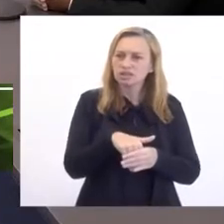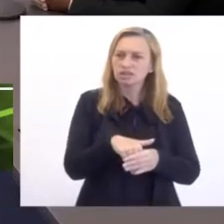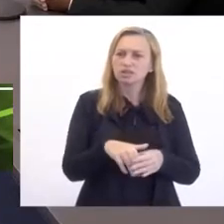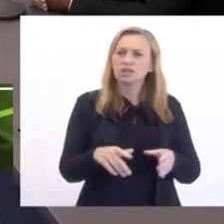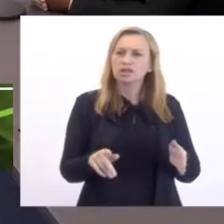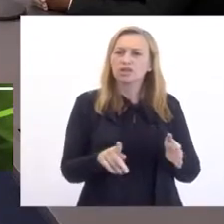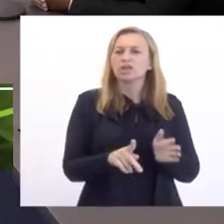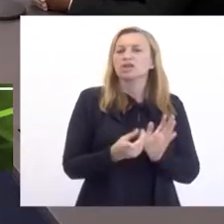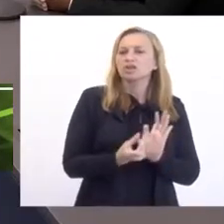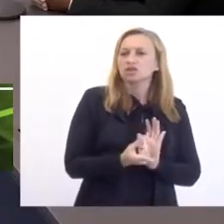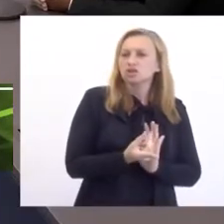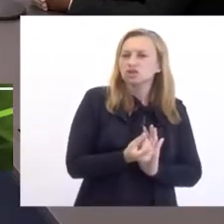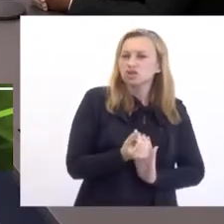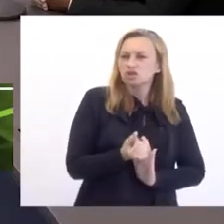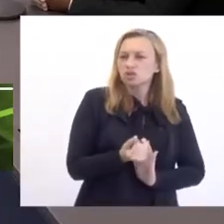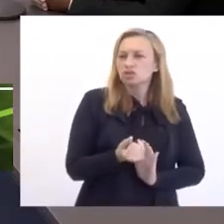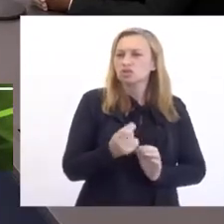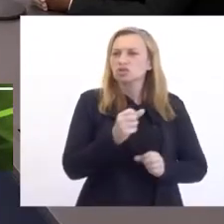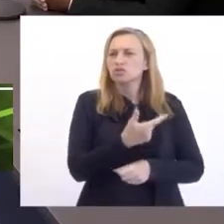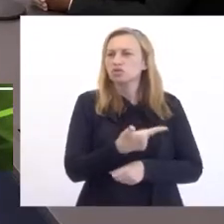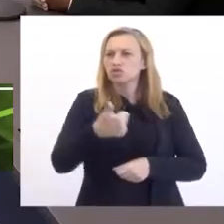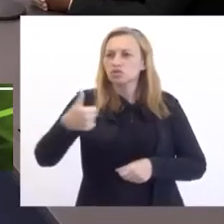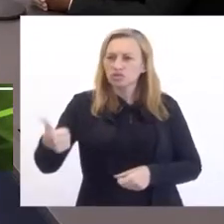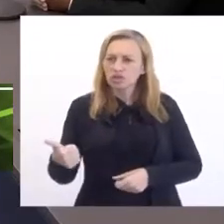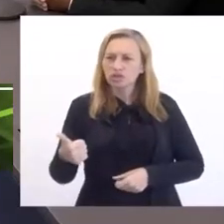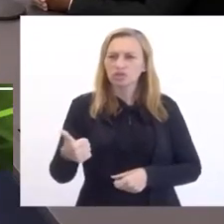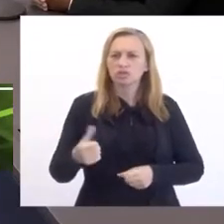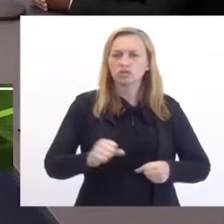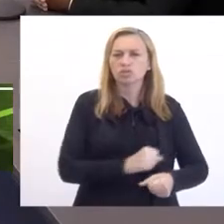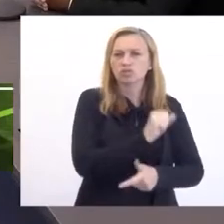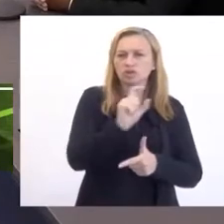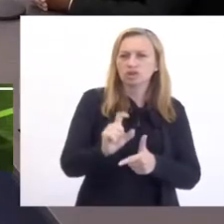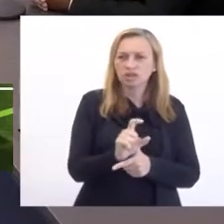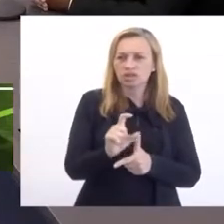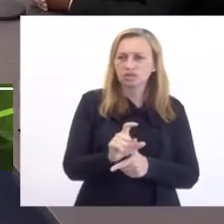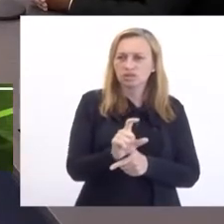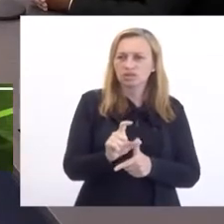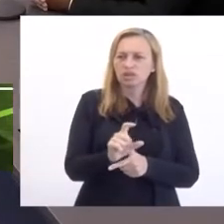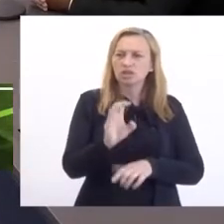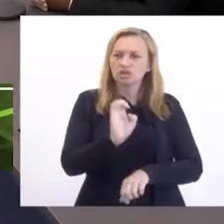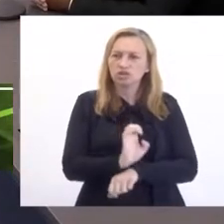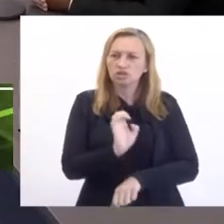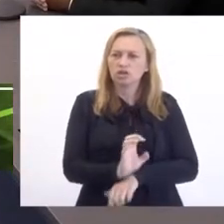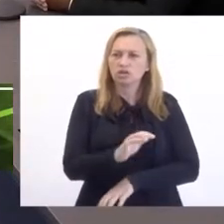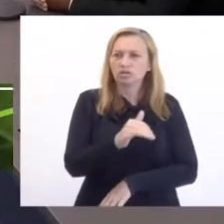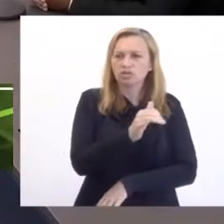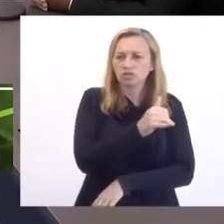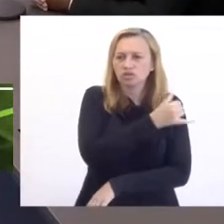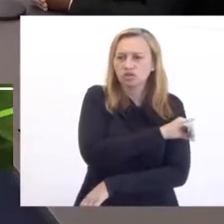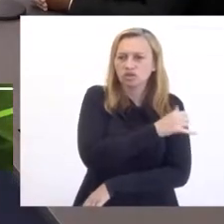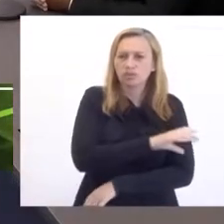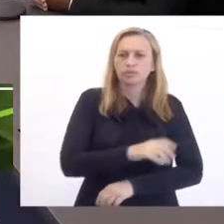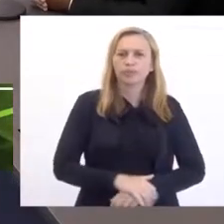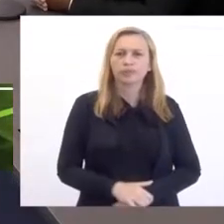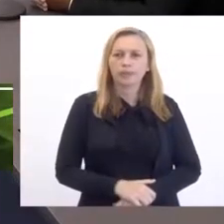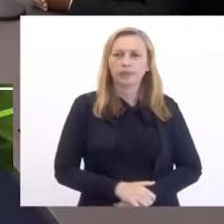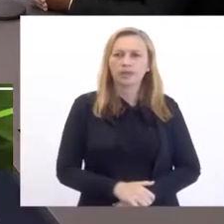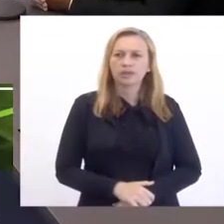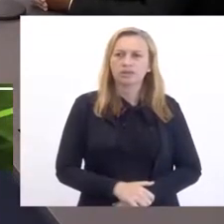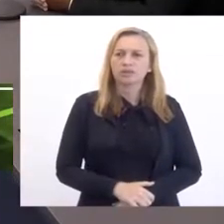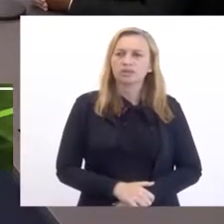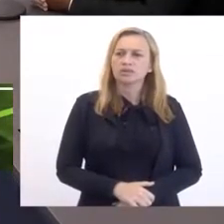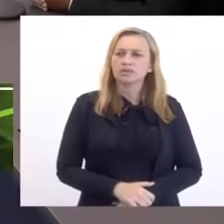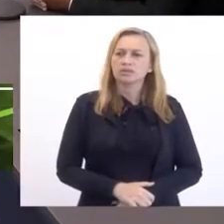contas, exercício 2020, do Poder Executivo Estadual e do Tribunal de Contas Estadual do Rio de Janeiro. Dessa forma, me